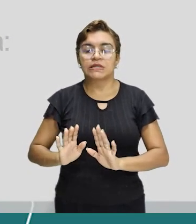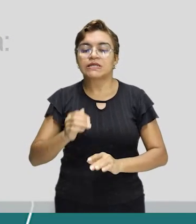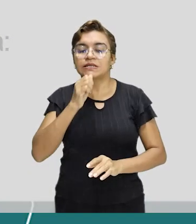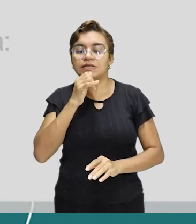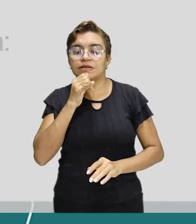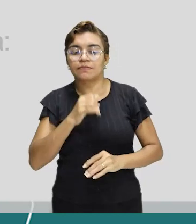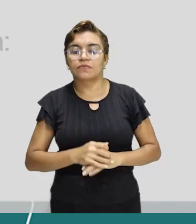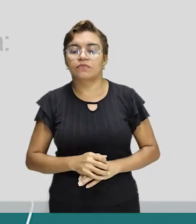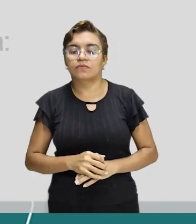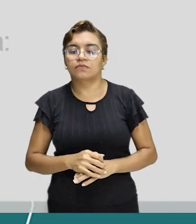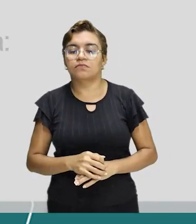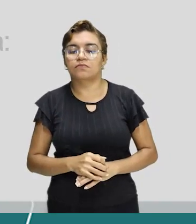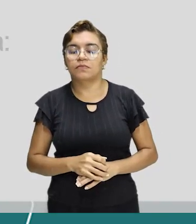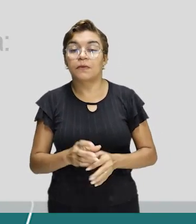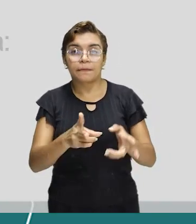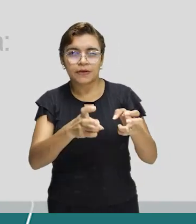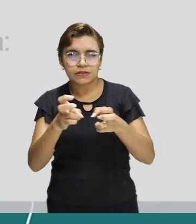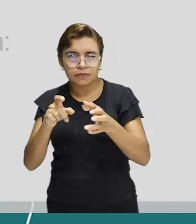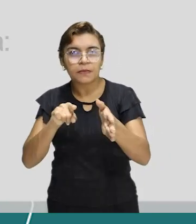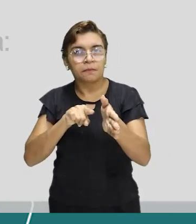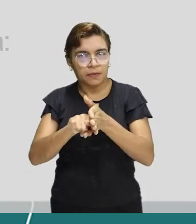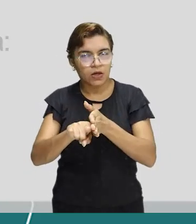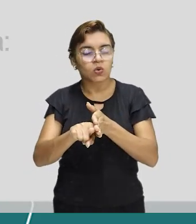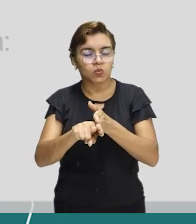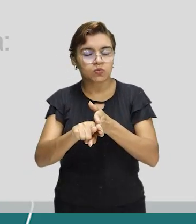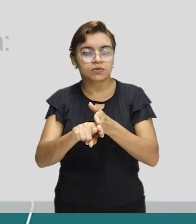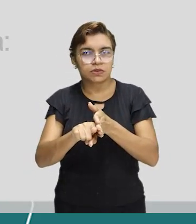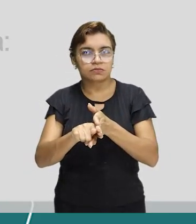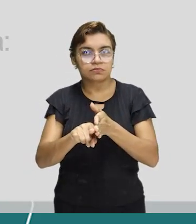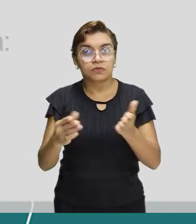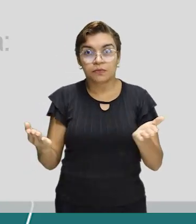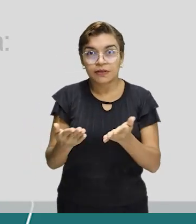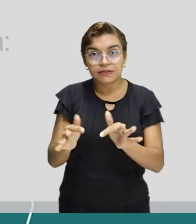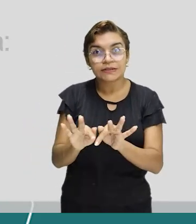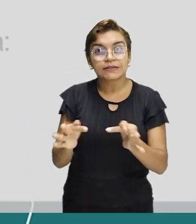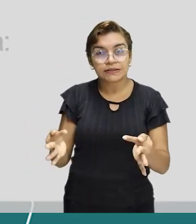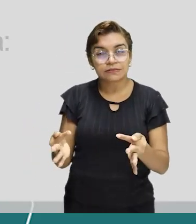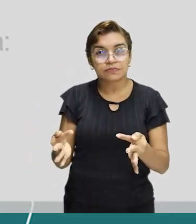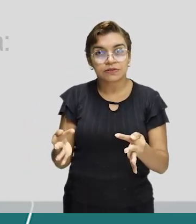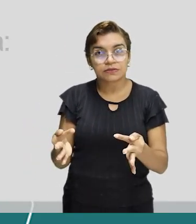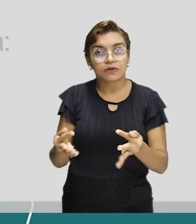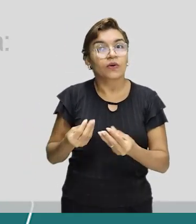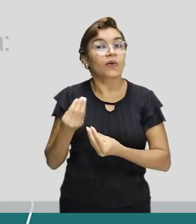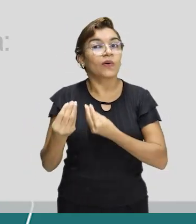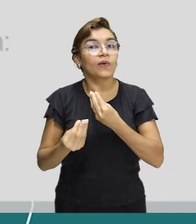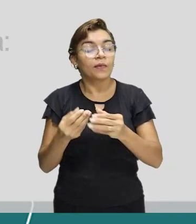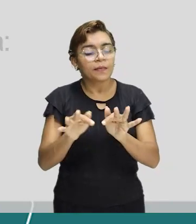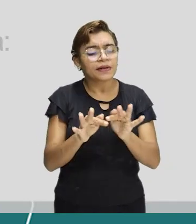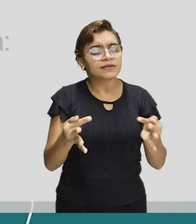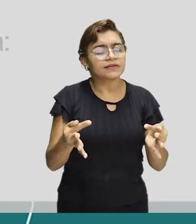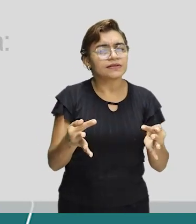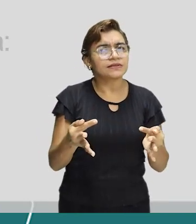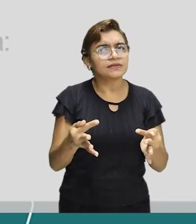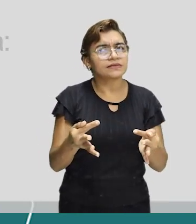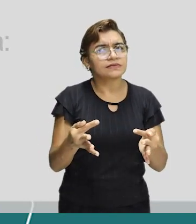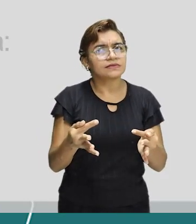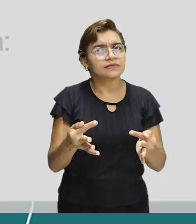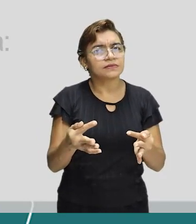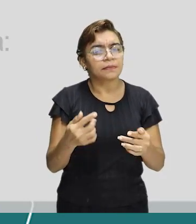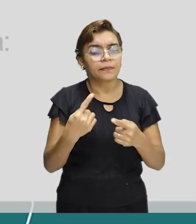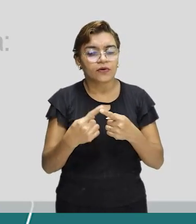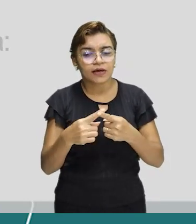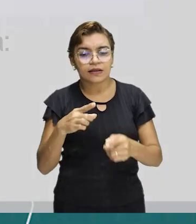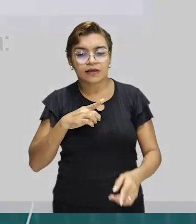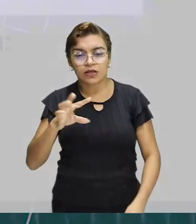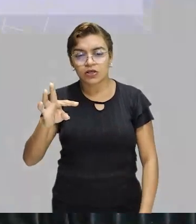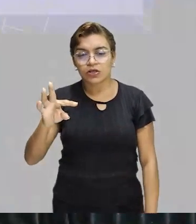que é uma pergunta, que é uma frase interrogativa, no presente simples. Como que eu sei que é presente simples? Porque tem o do,